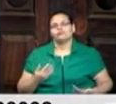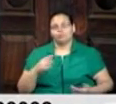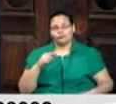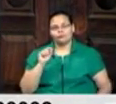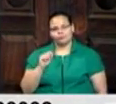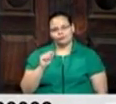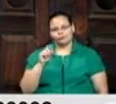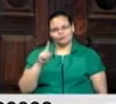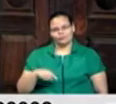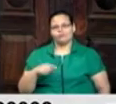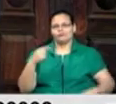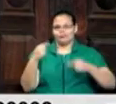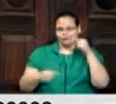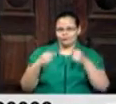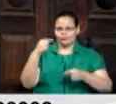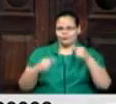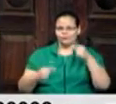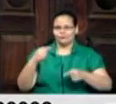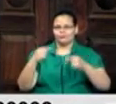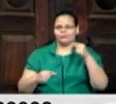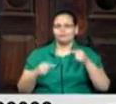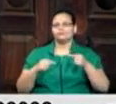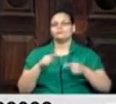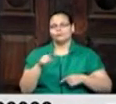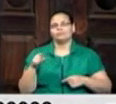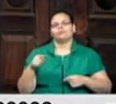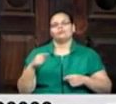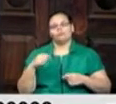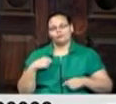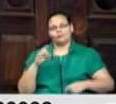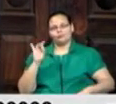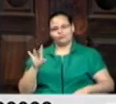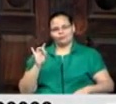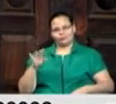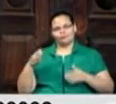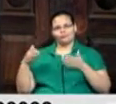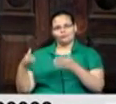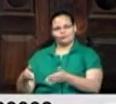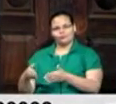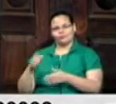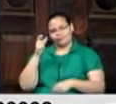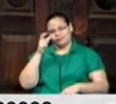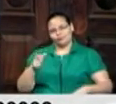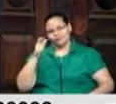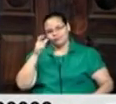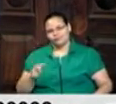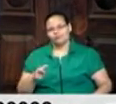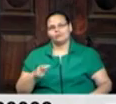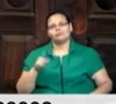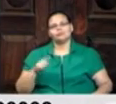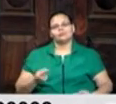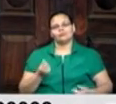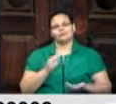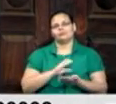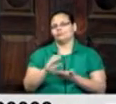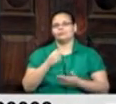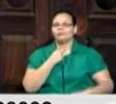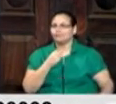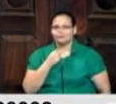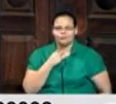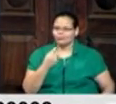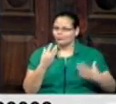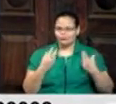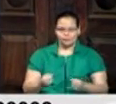que a condução política seja favorecendo exclusivamente aos interesses do capital. Nós não